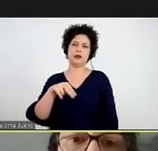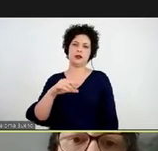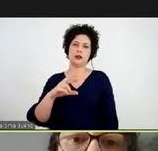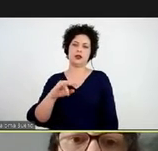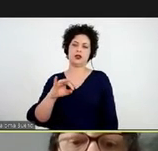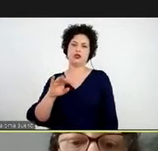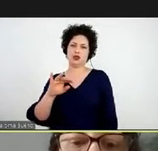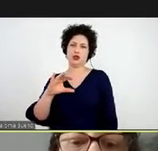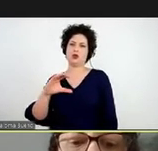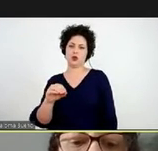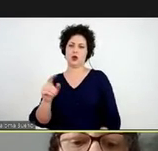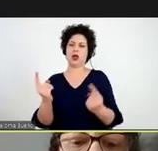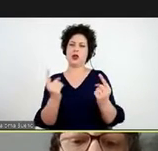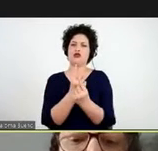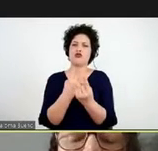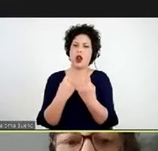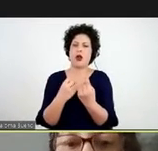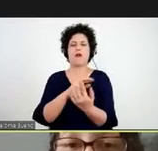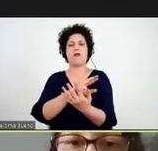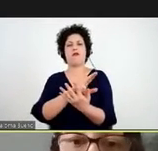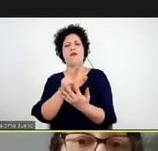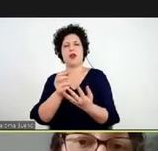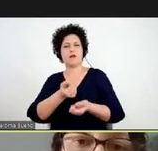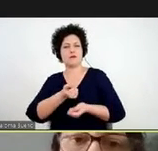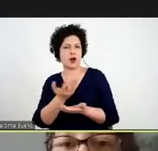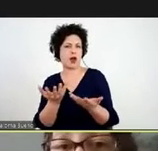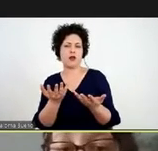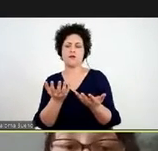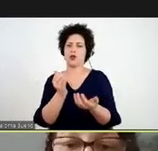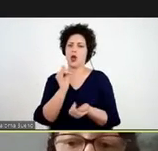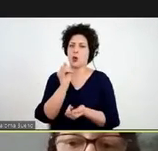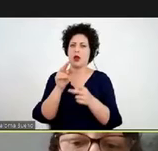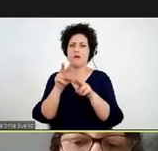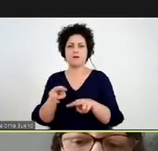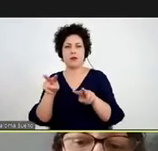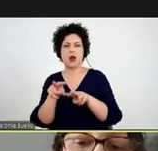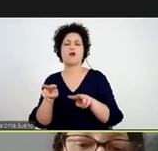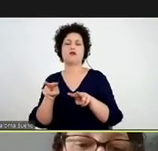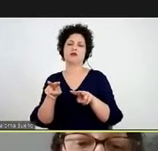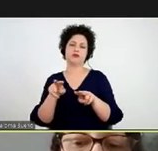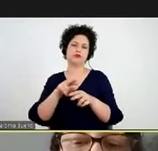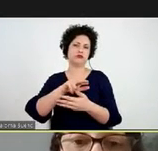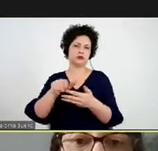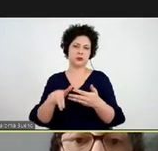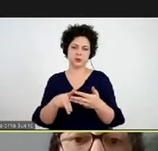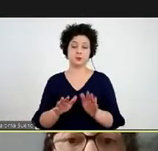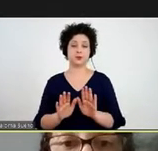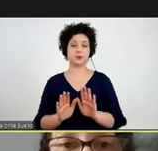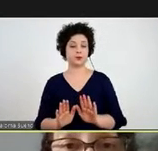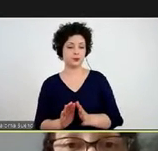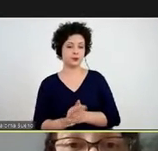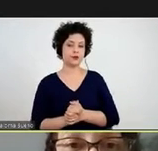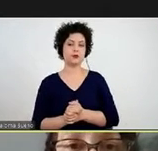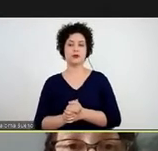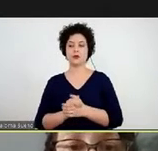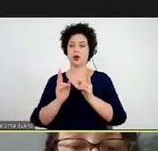dialoga diferentes manifestações verbais, visuais, e assim vai. Bem,